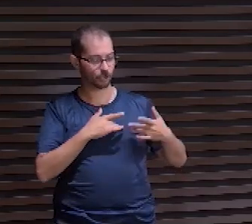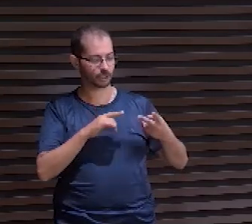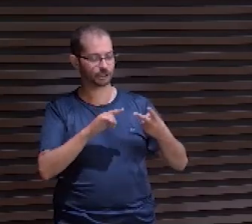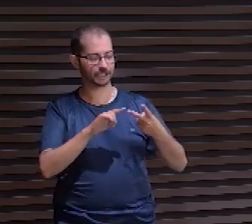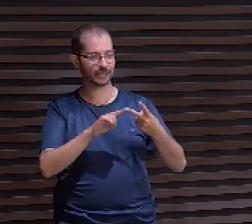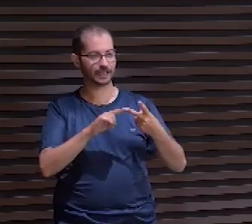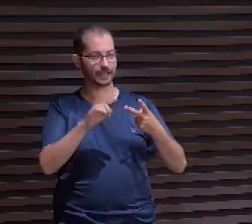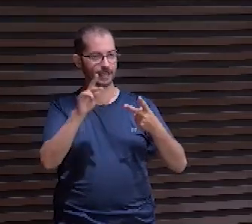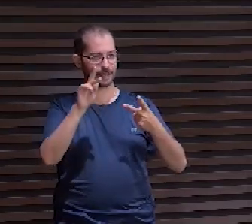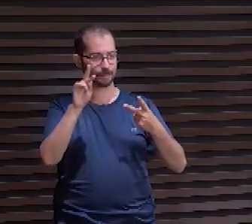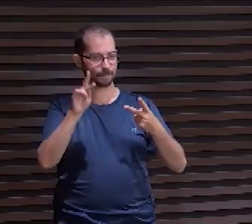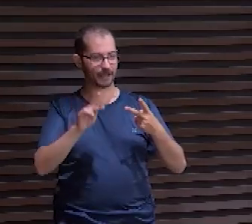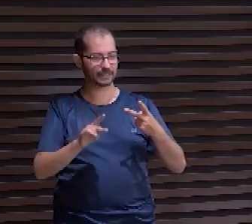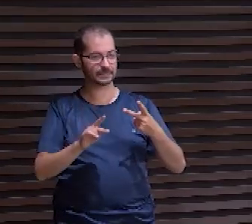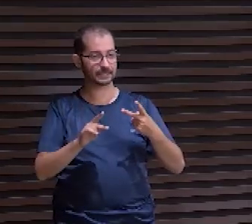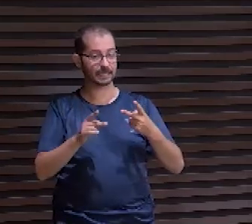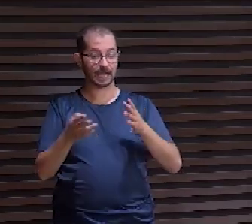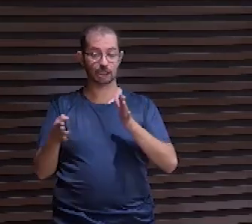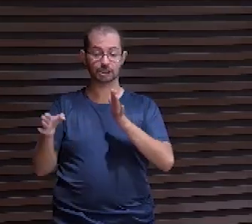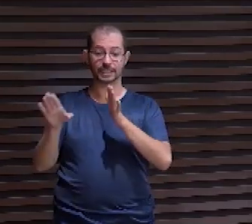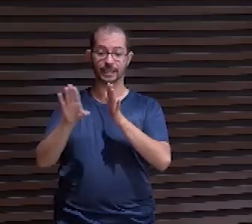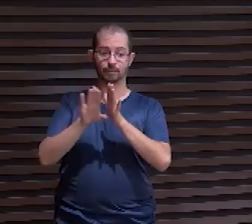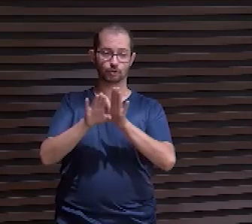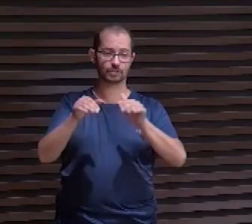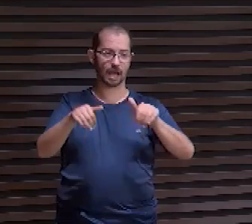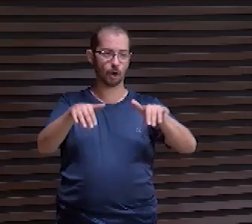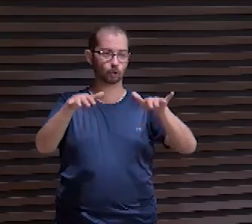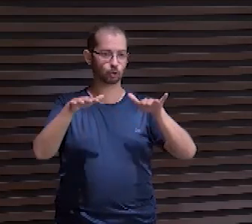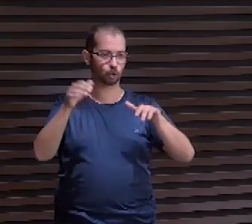Acheguemo-nos ao trono da graça a fim de